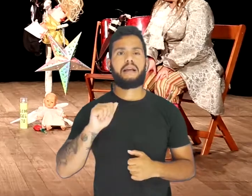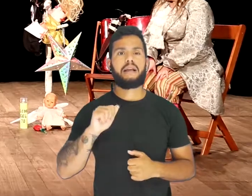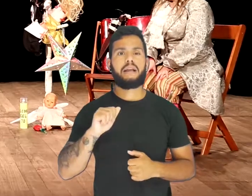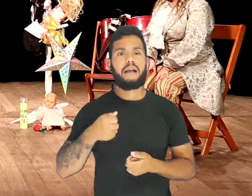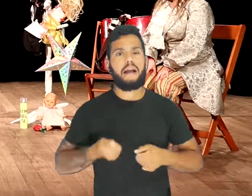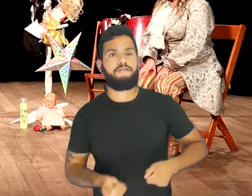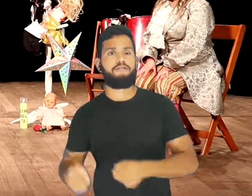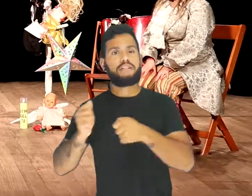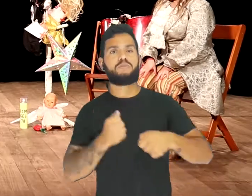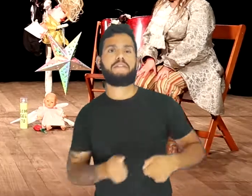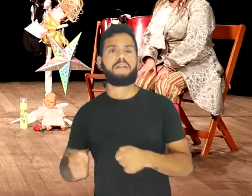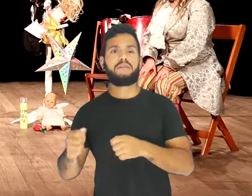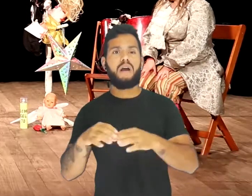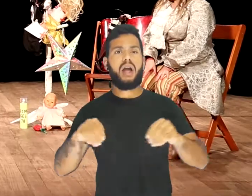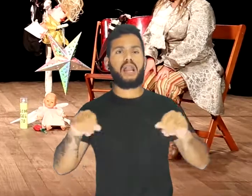palavra.